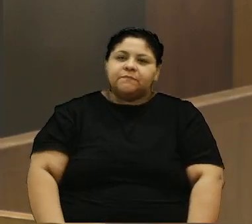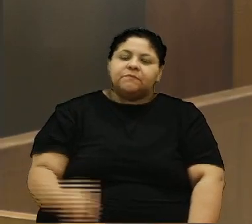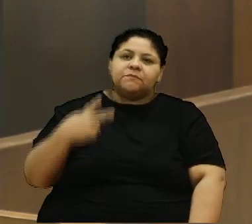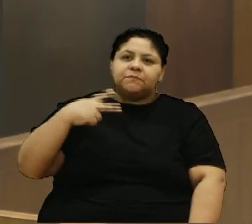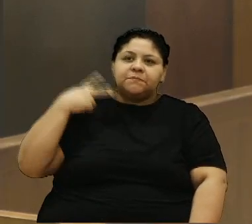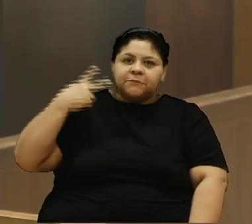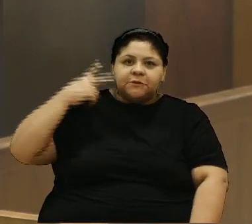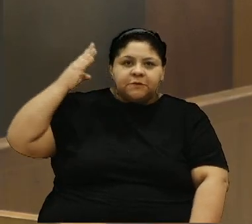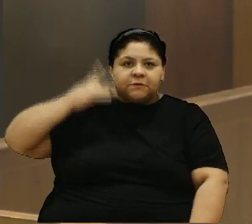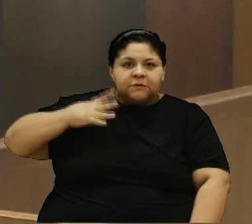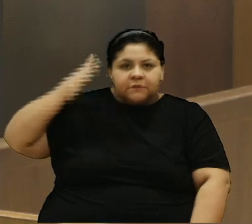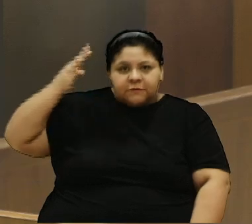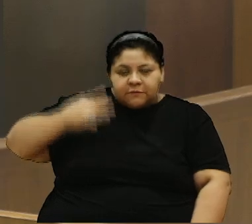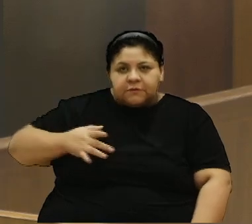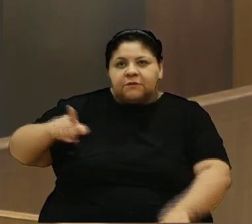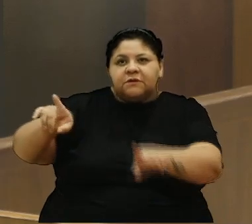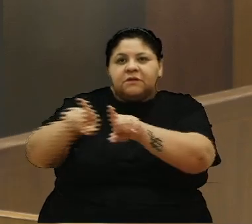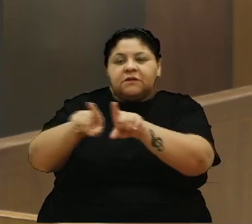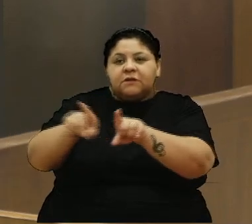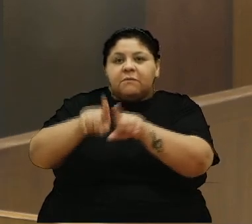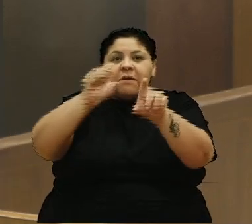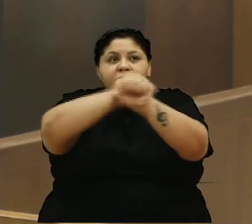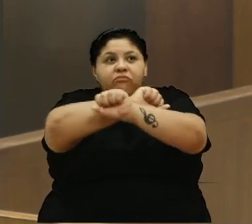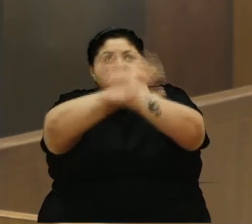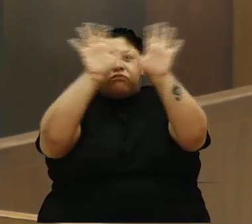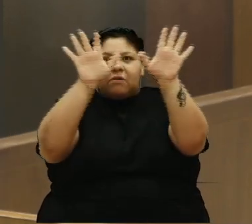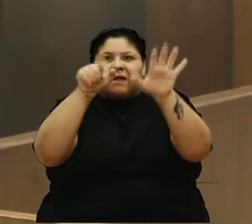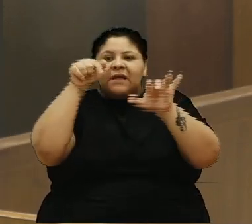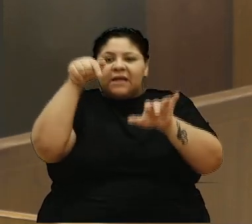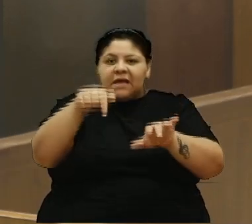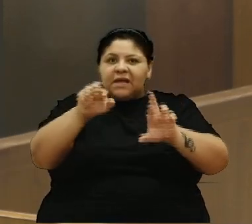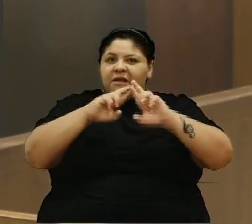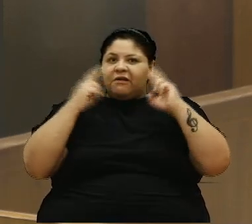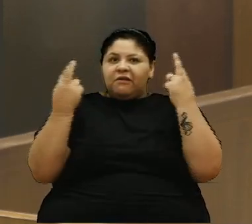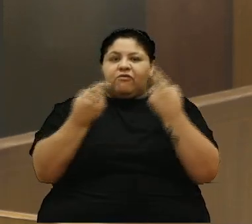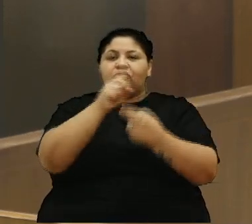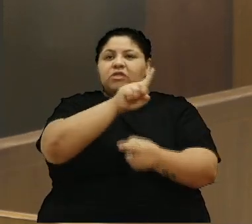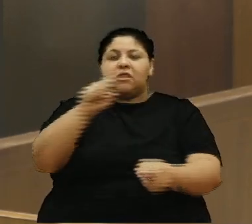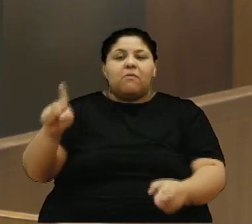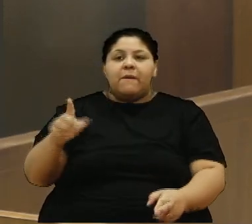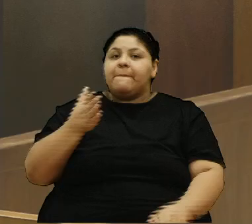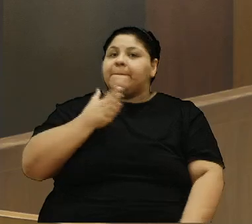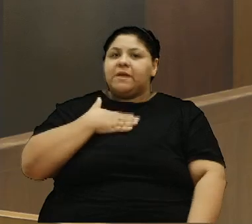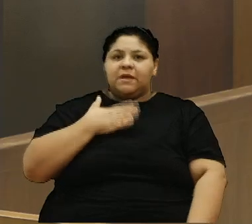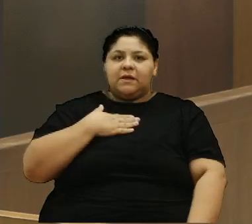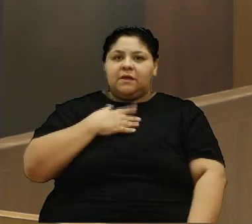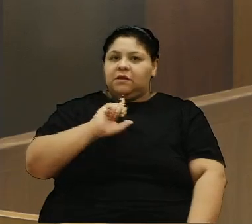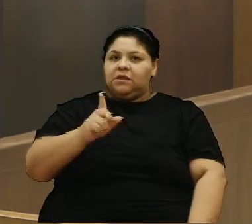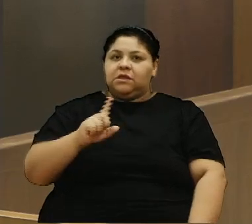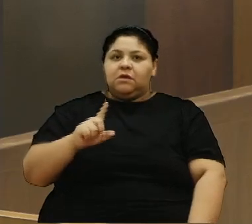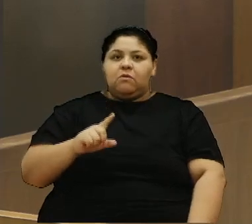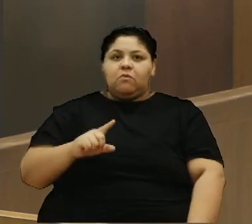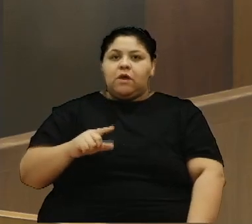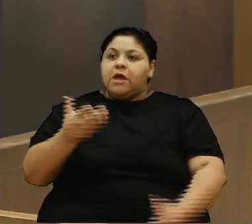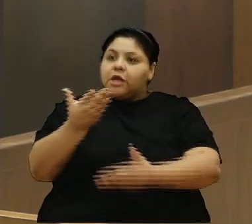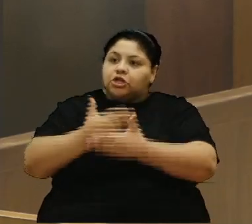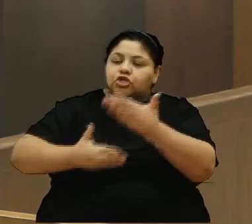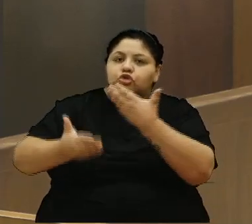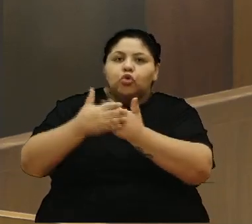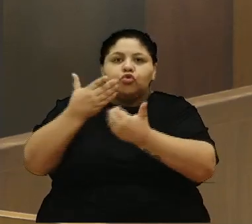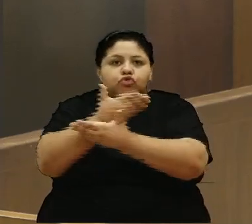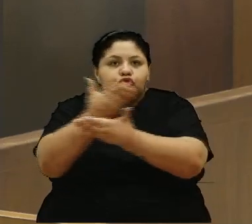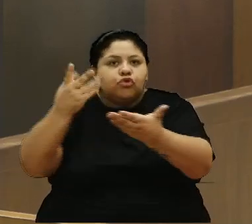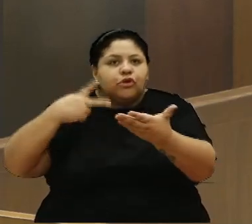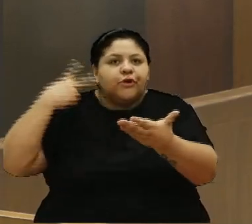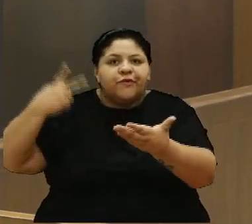vereadora Daiane Mello. Inclusive, fique bem claro que essa audiência não é do vereador Juliano, é de todos nós, vereadores dessa casa.